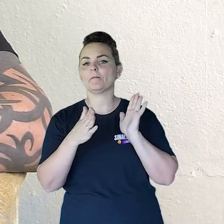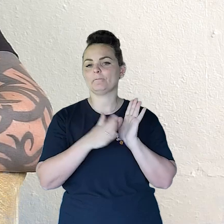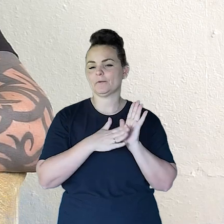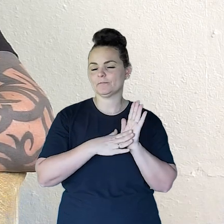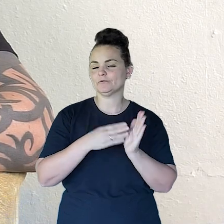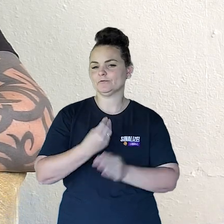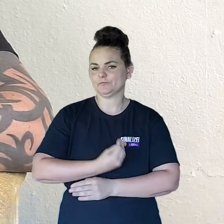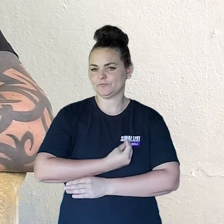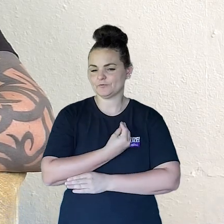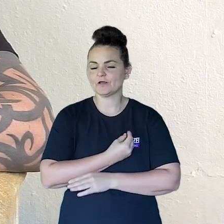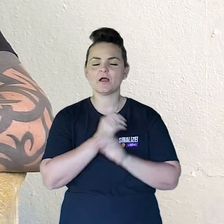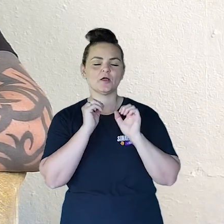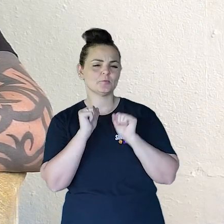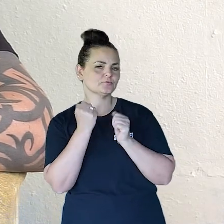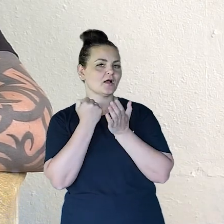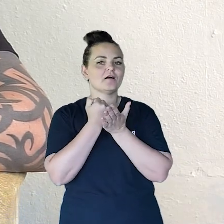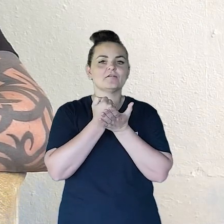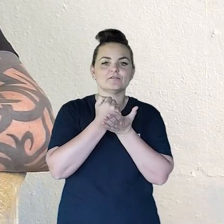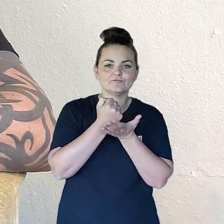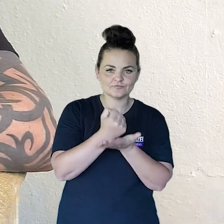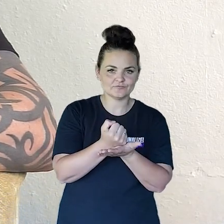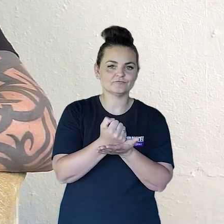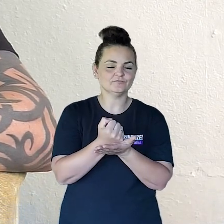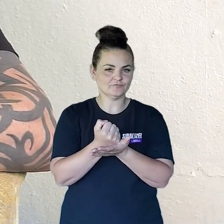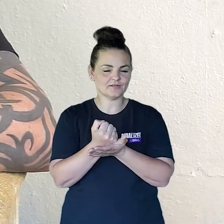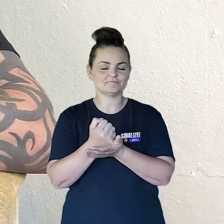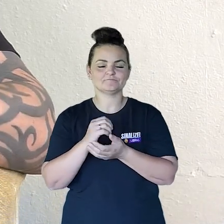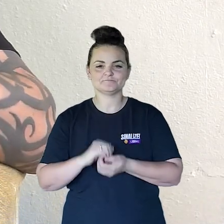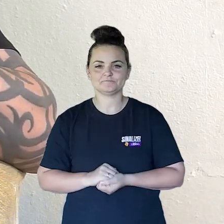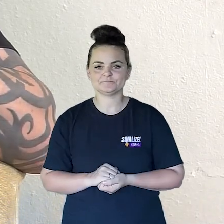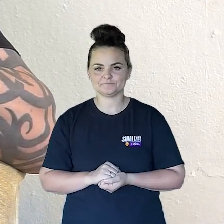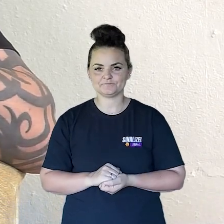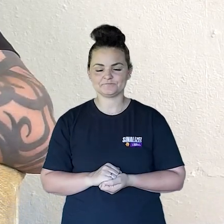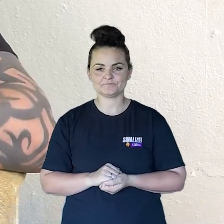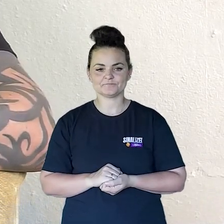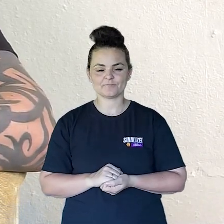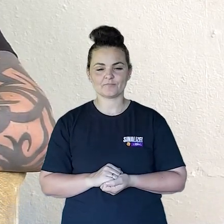vida para a gente estar podendo contribuir. E,